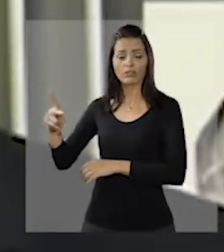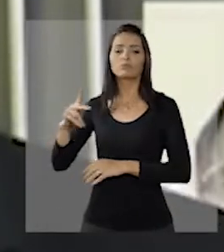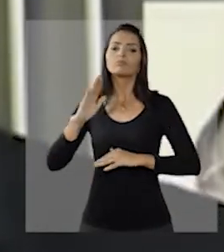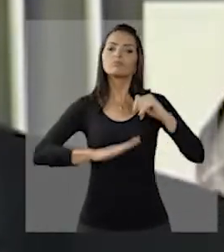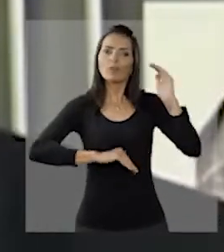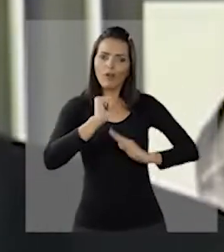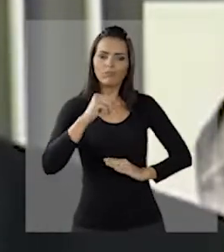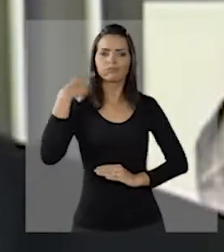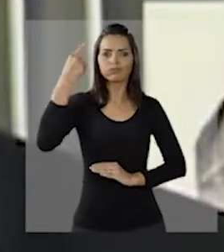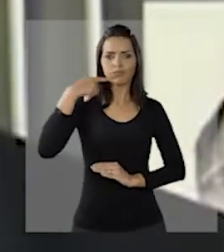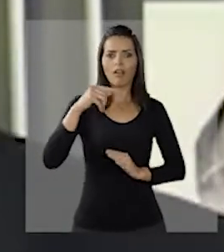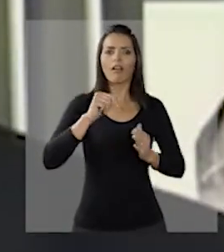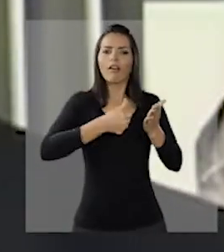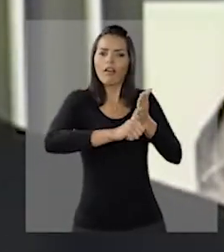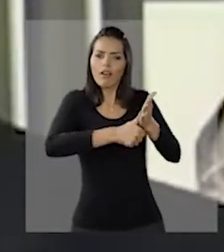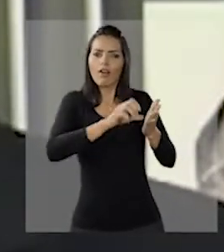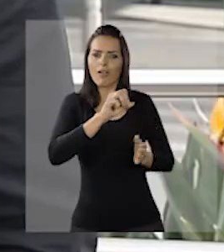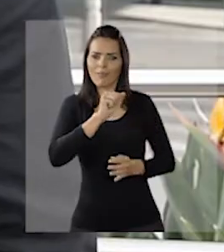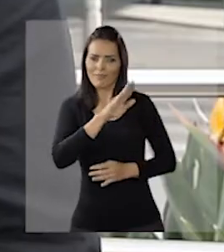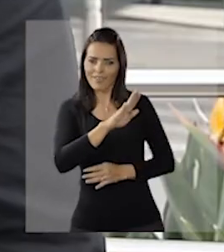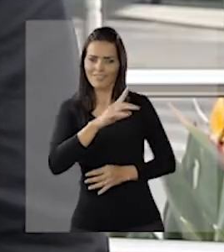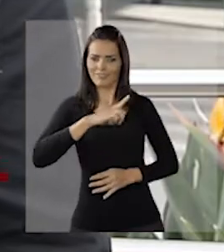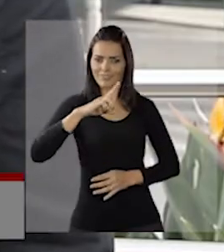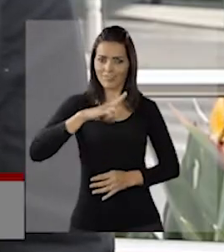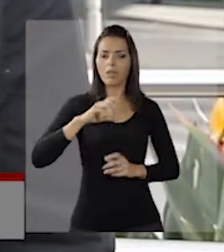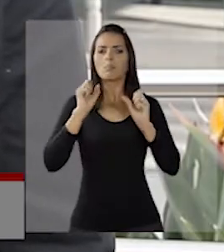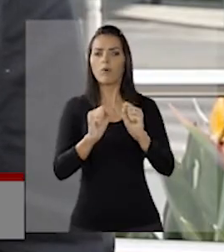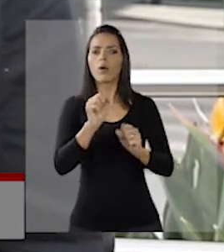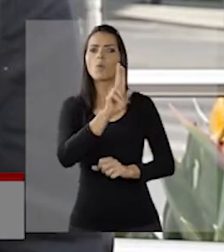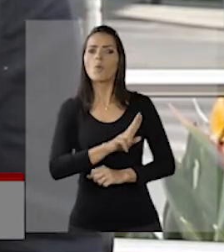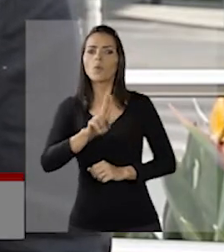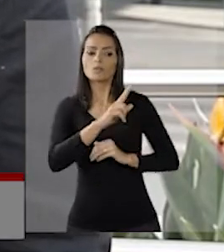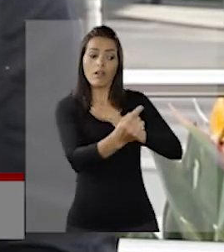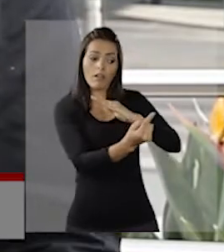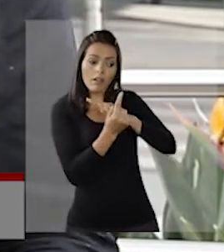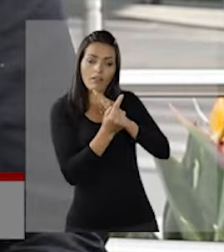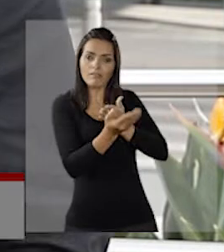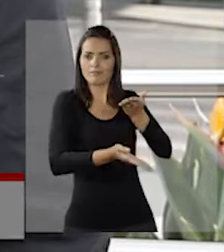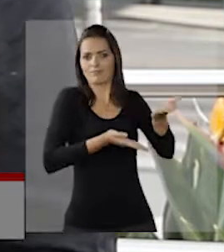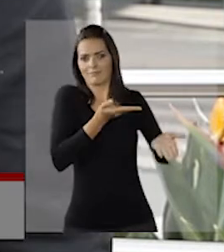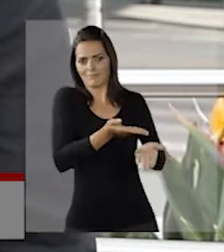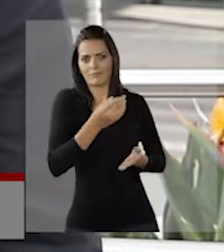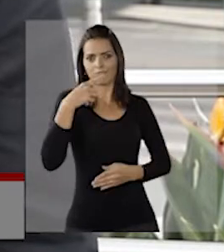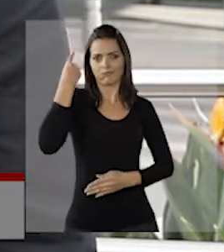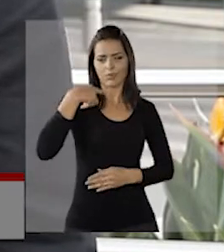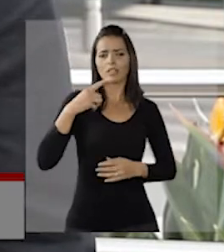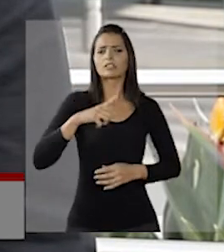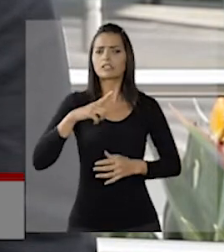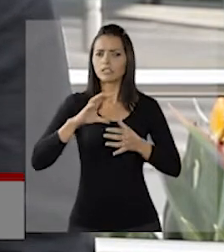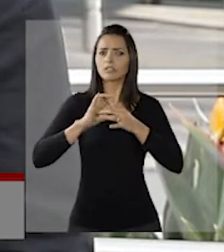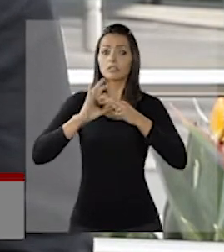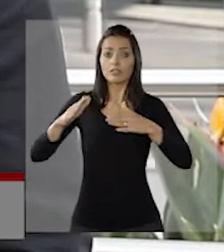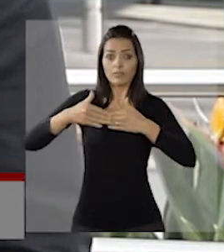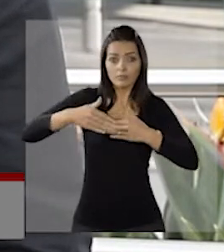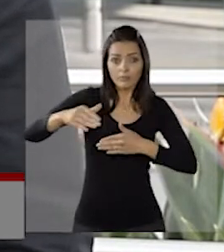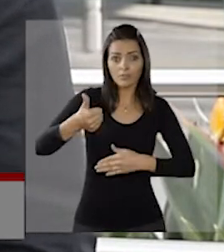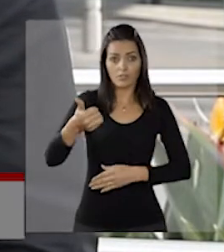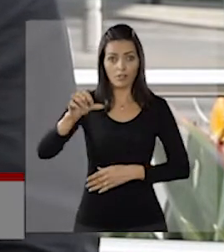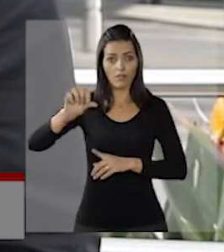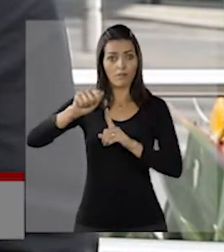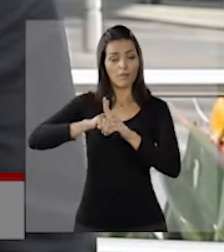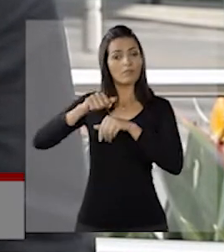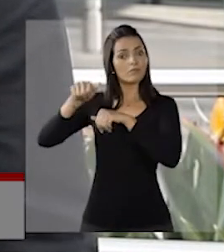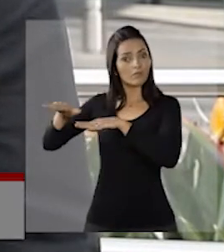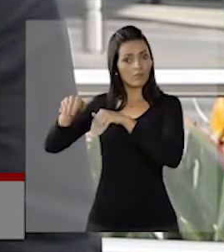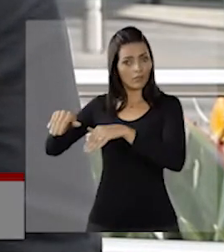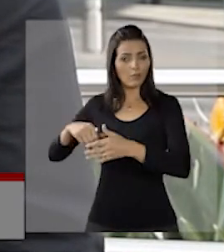uma prerrogativa constante da própria lei. Somente profissionais com inscrição regular na OAB vão poder utilizar o serviço de